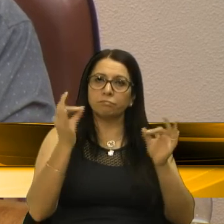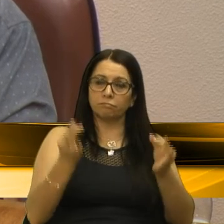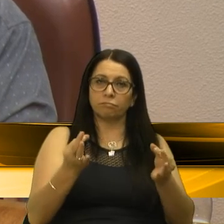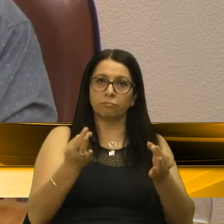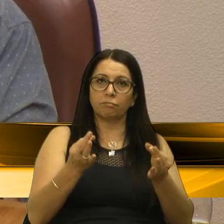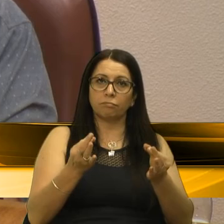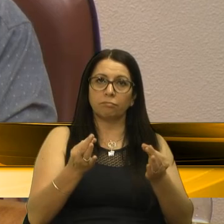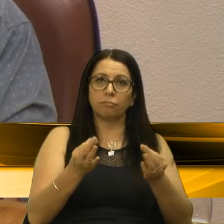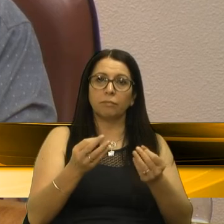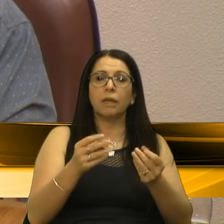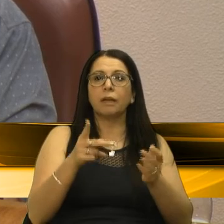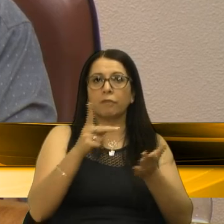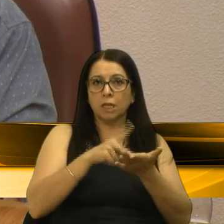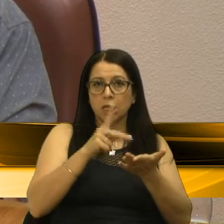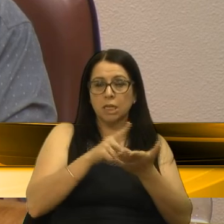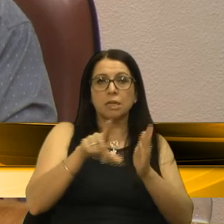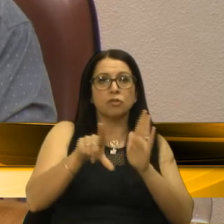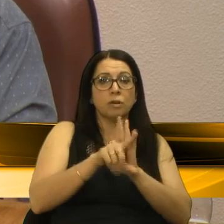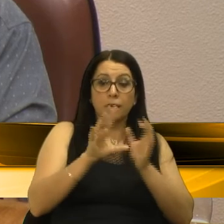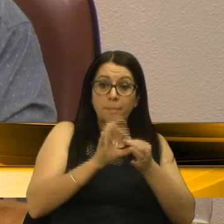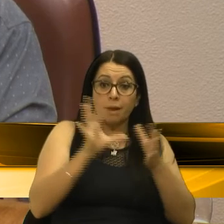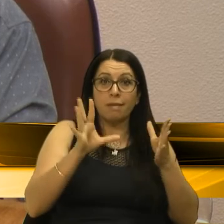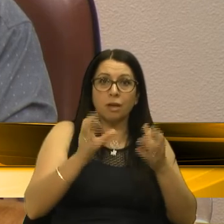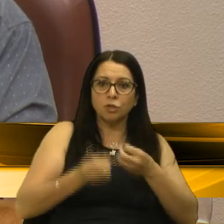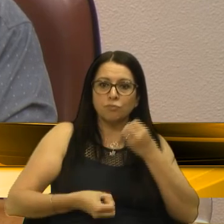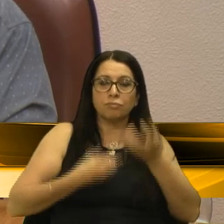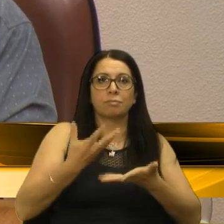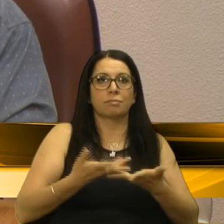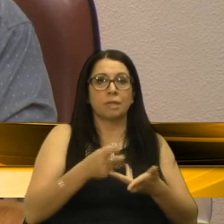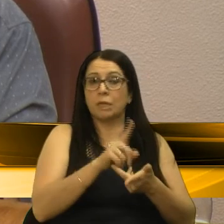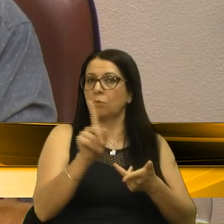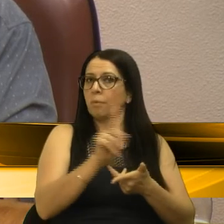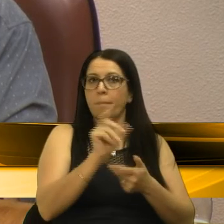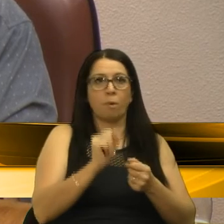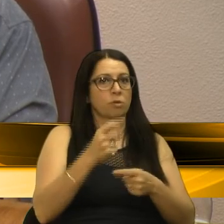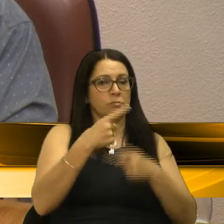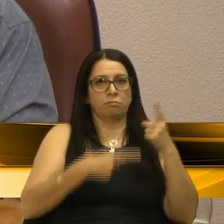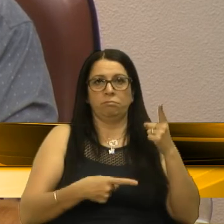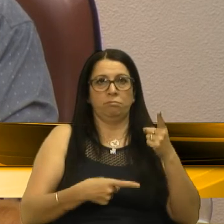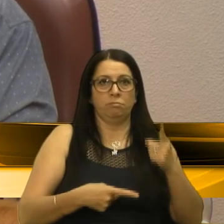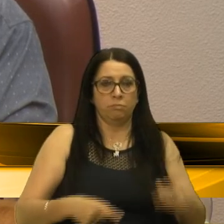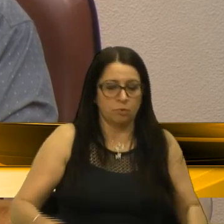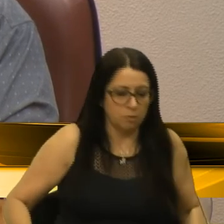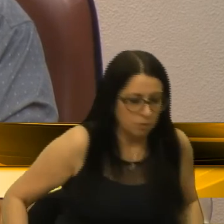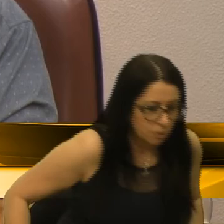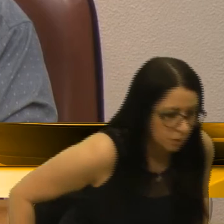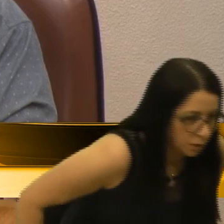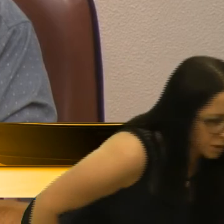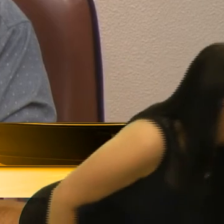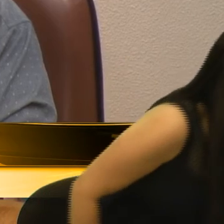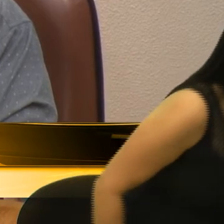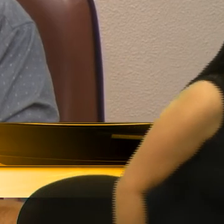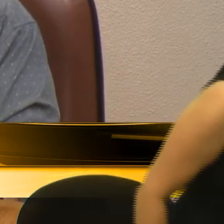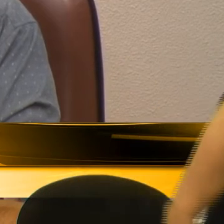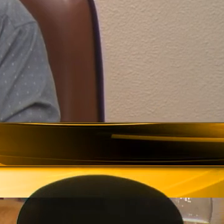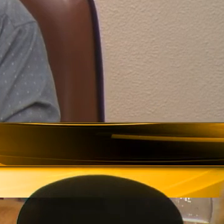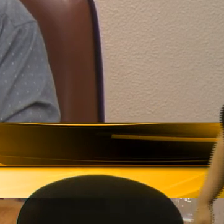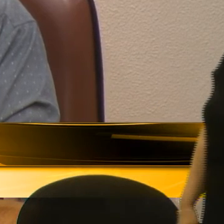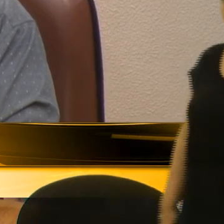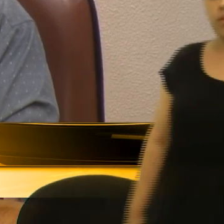perfeitamente legítima manifestação da liberdade de expressão, a qual não pode ser tolhida sob pena